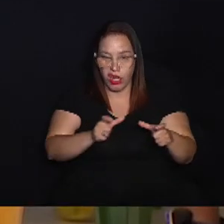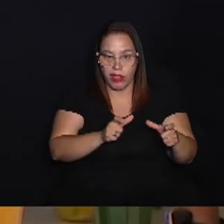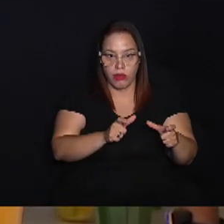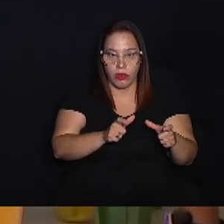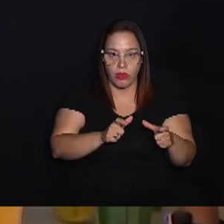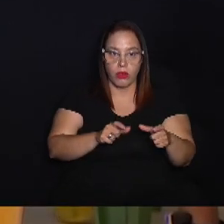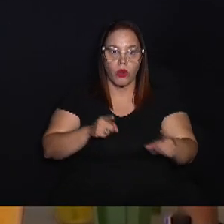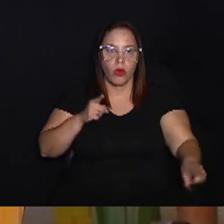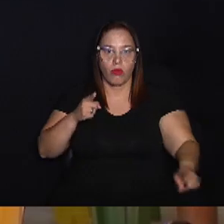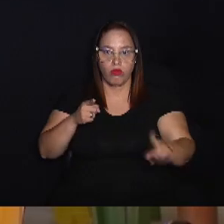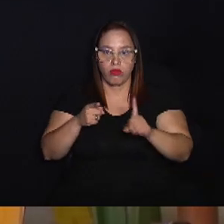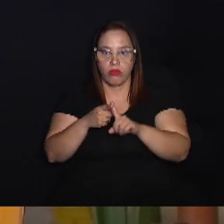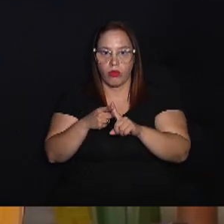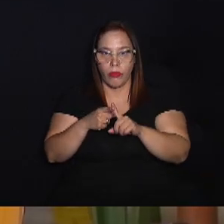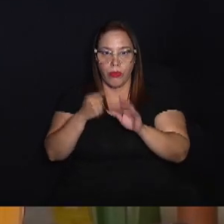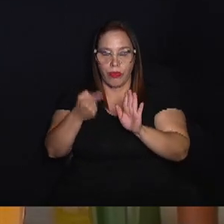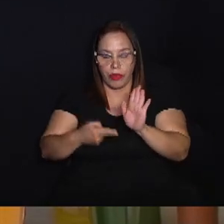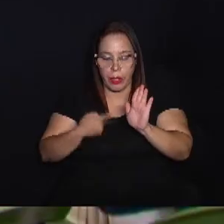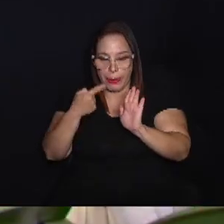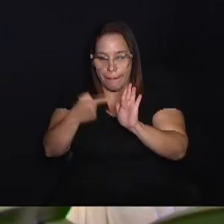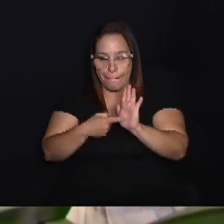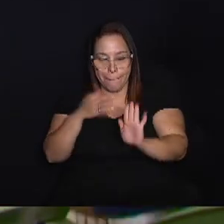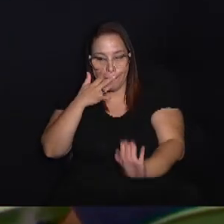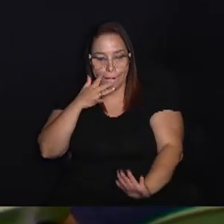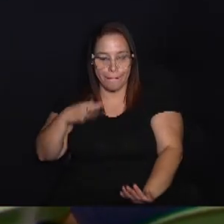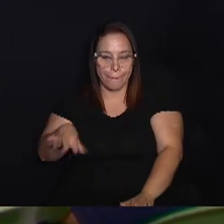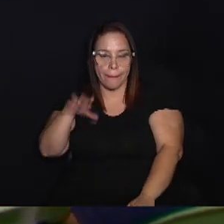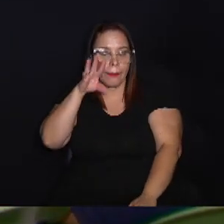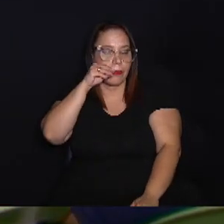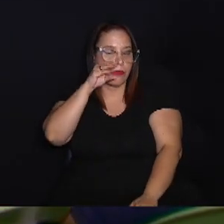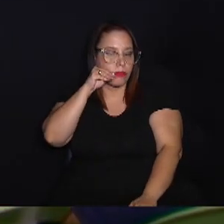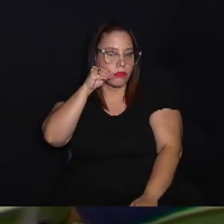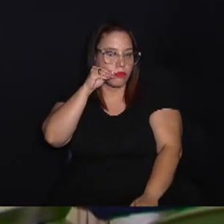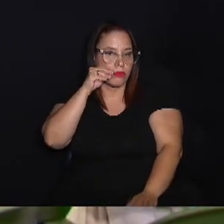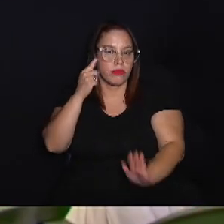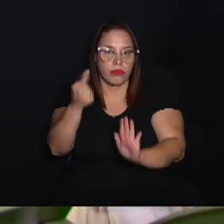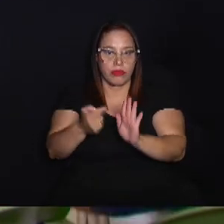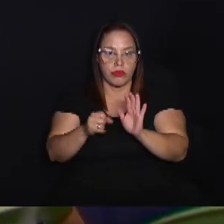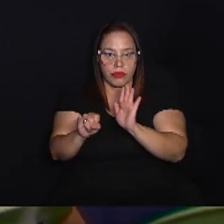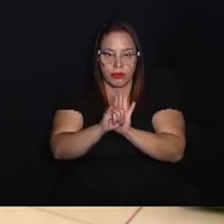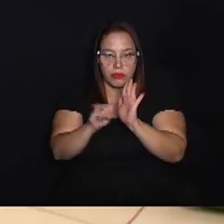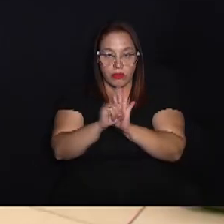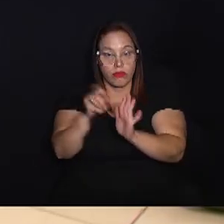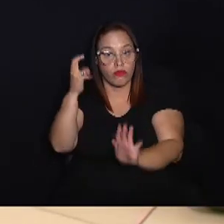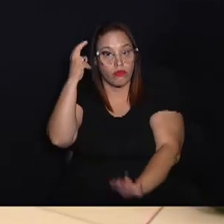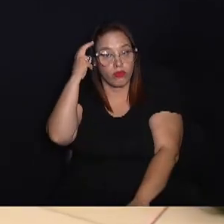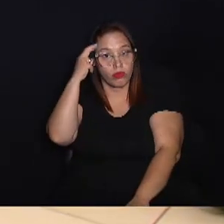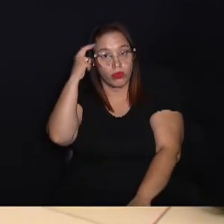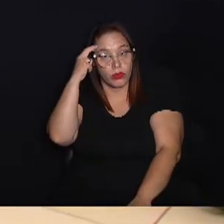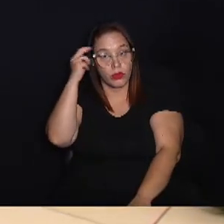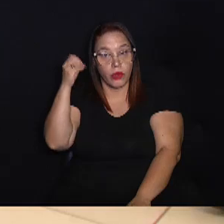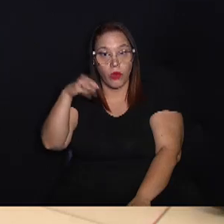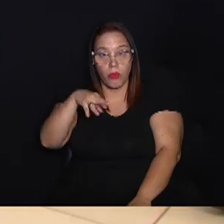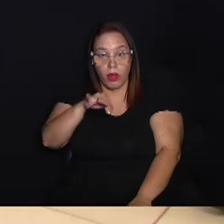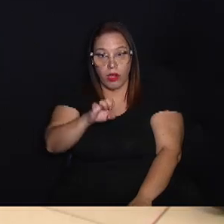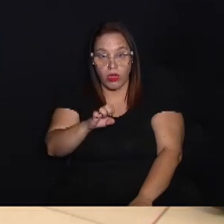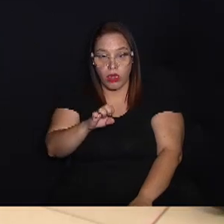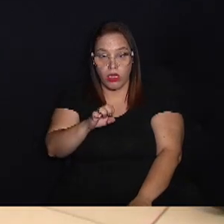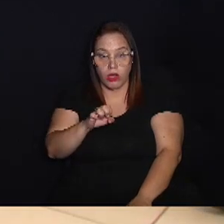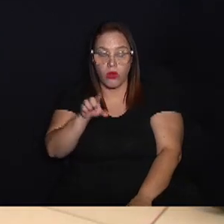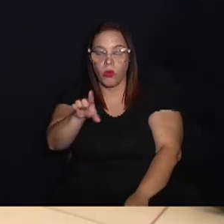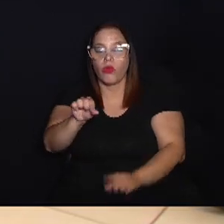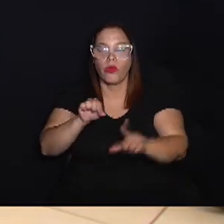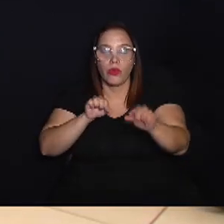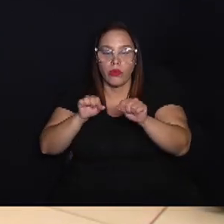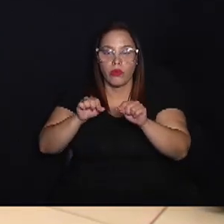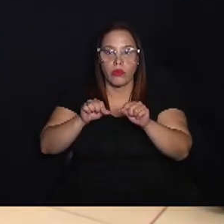o propósito de expor às crianças e adolescentes a identidade e cultura, o mestre Marcos foi o escolhido